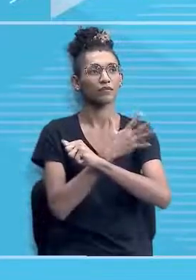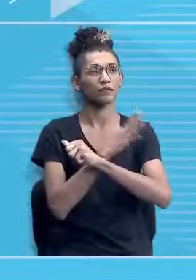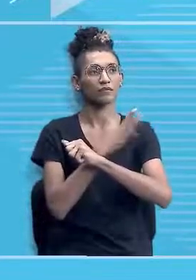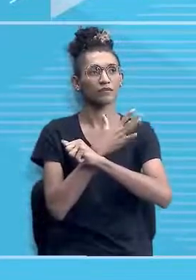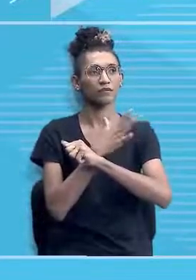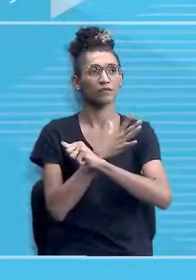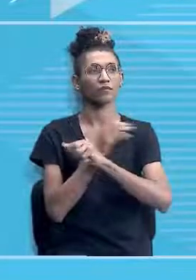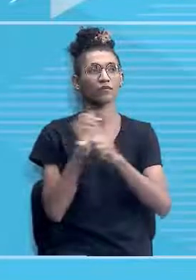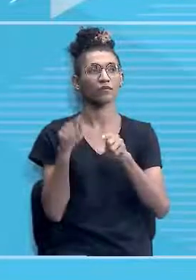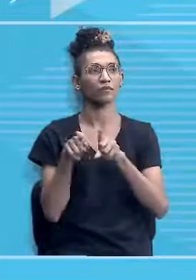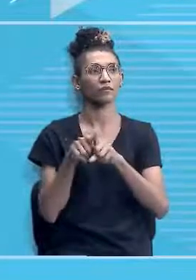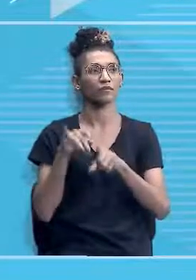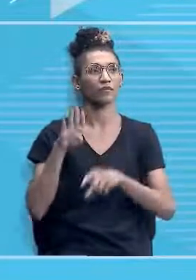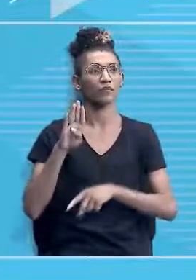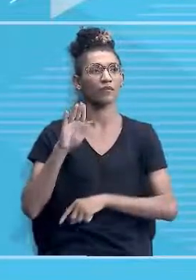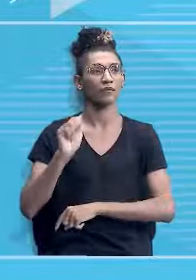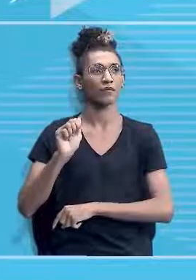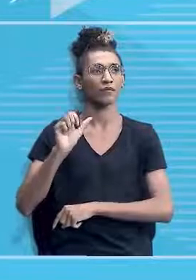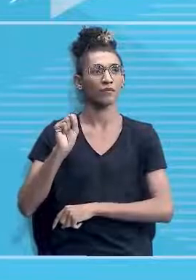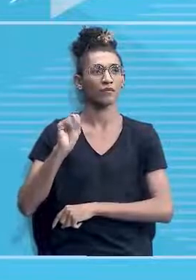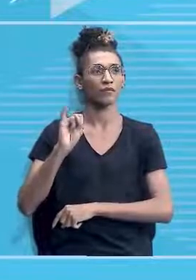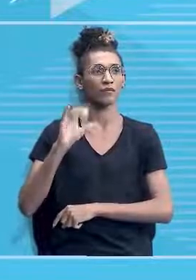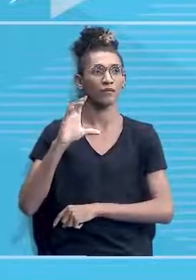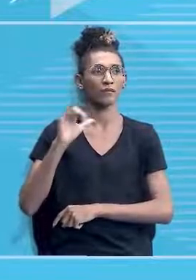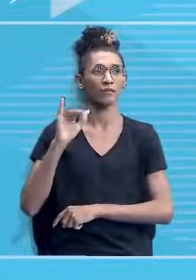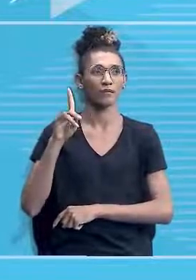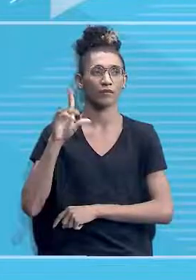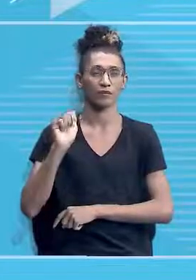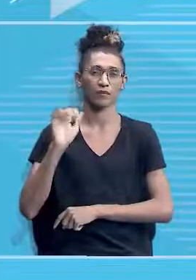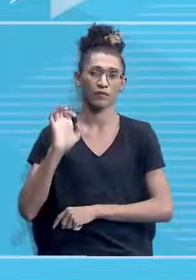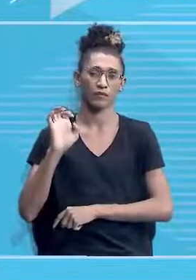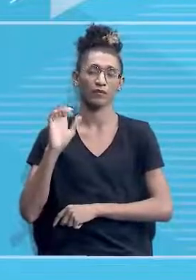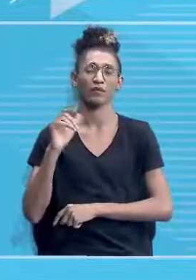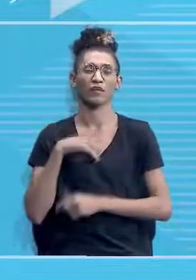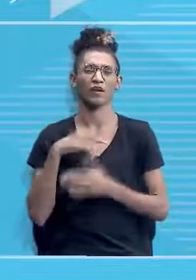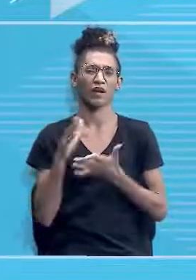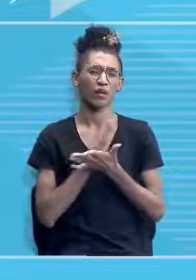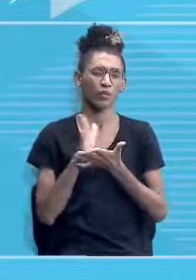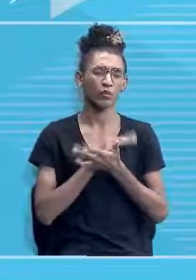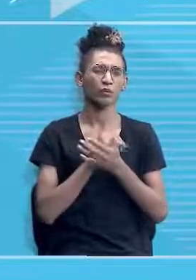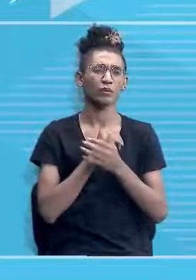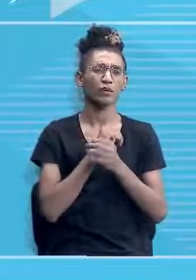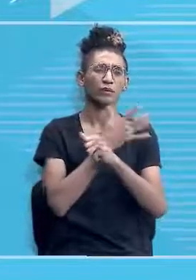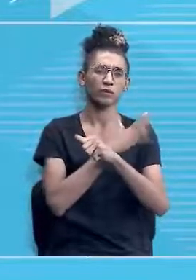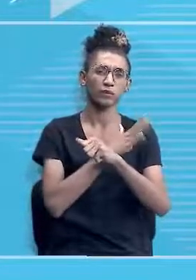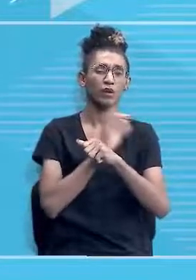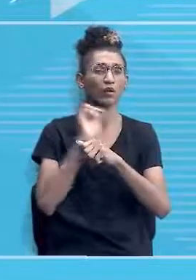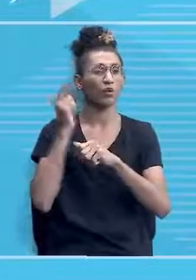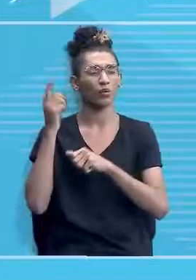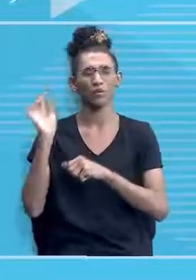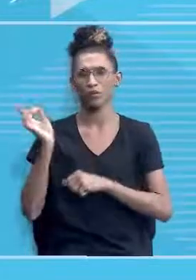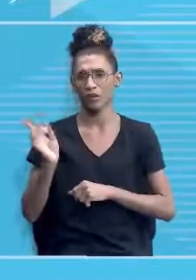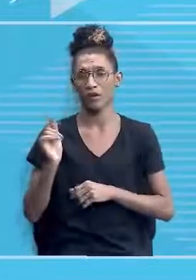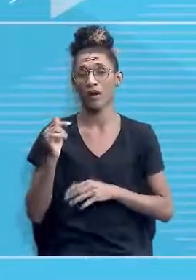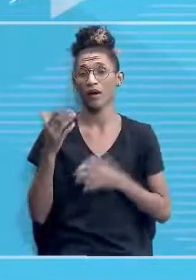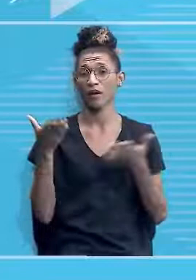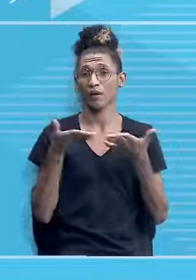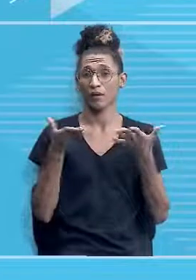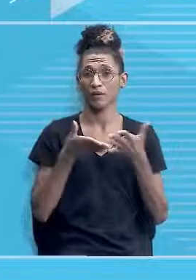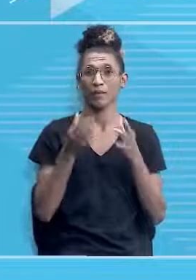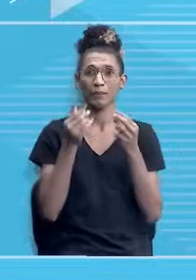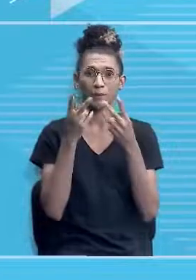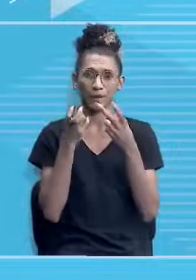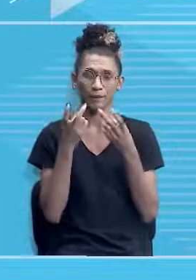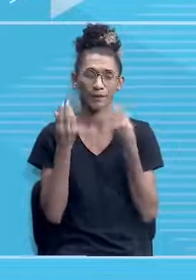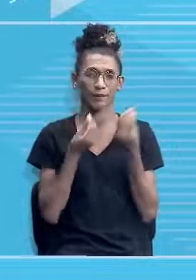basicidade dos compostos orgânicos tem compostos são mais ácidos tem compostos ou mais base do que o outro então vamos ver o critério